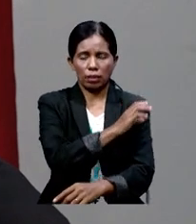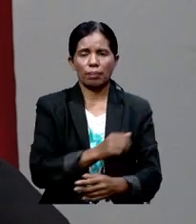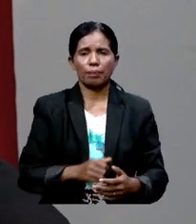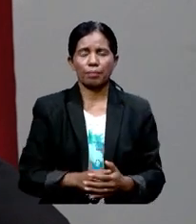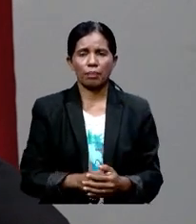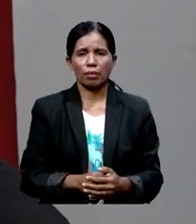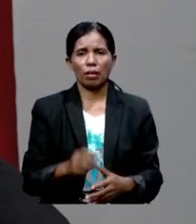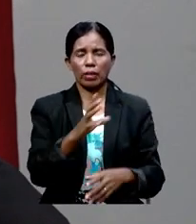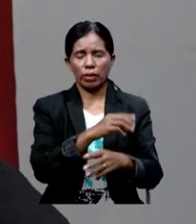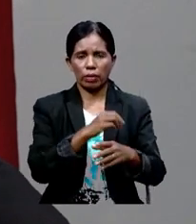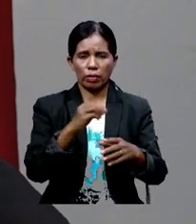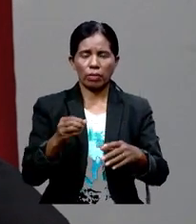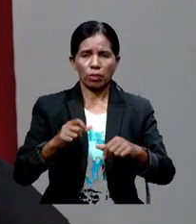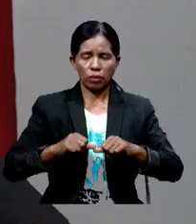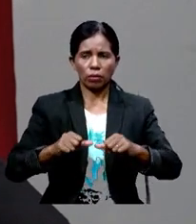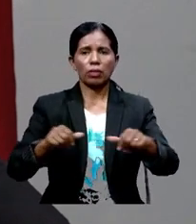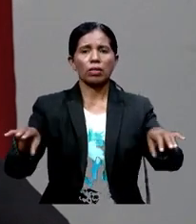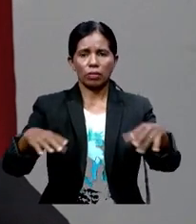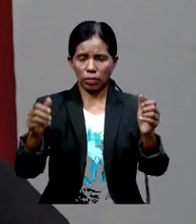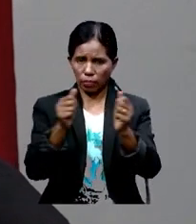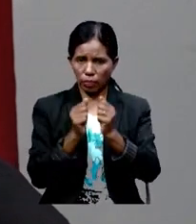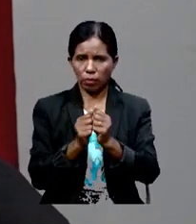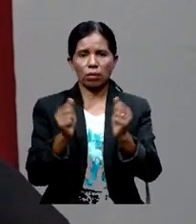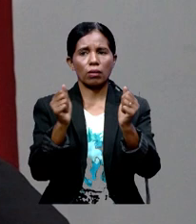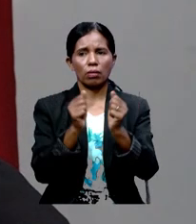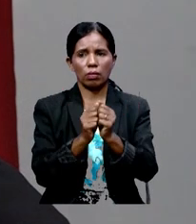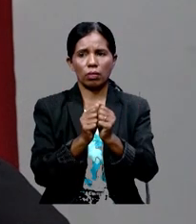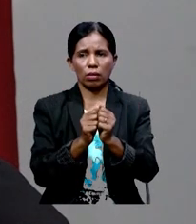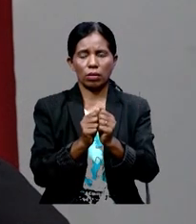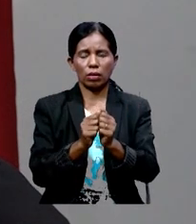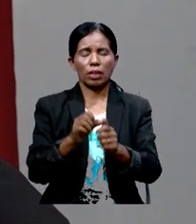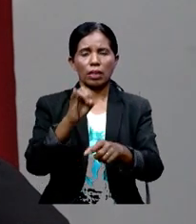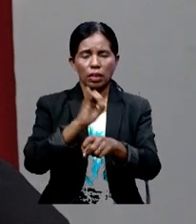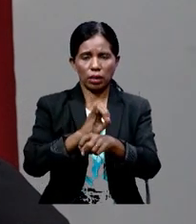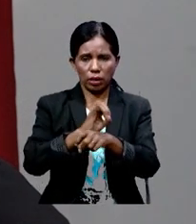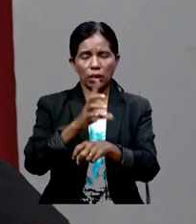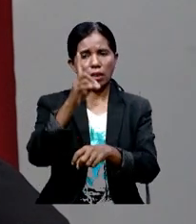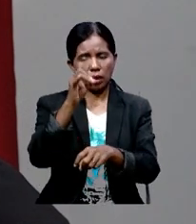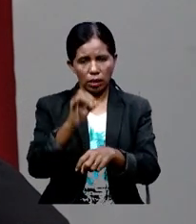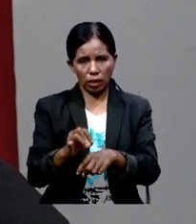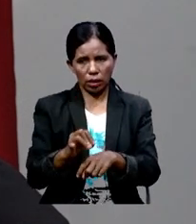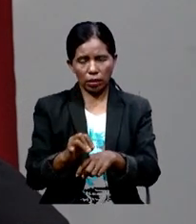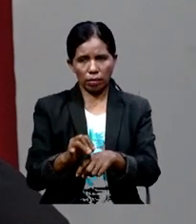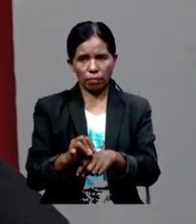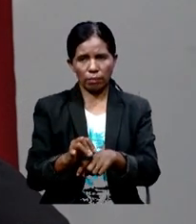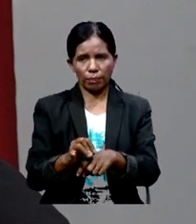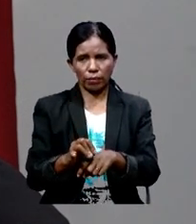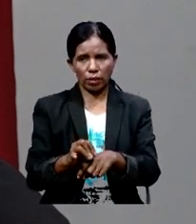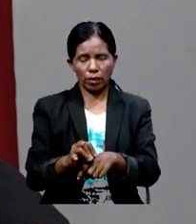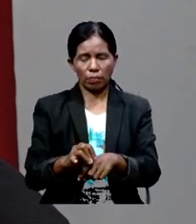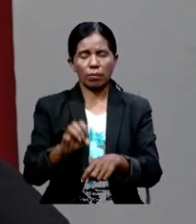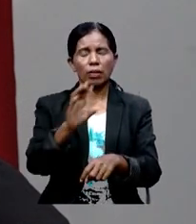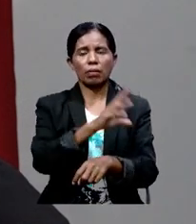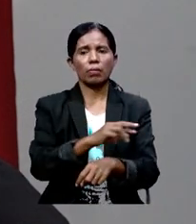e mos tem continua coordenamos o diocese de Dili tambo diocese de Dili maka na imba igreja